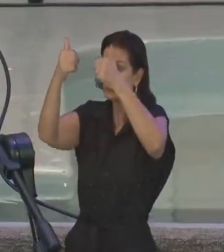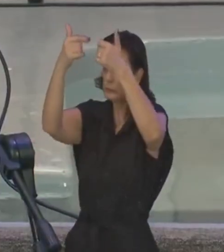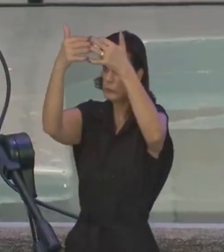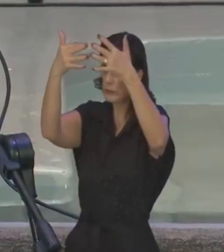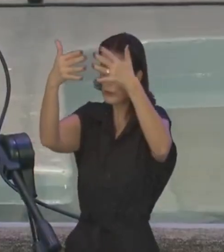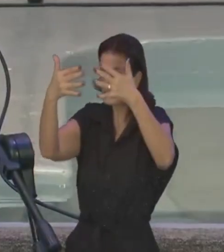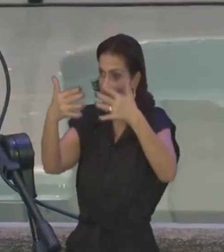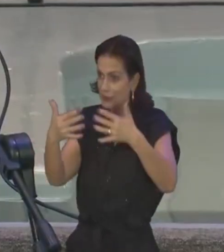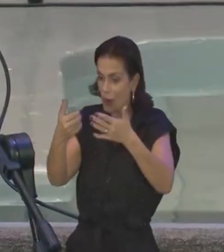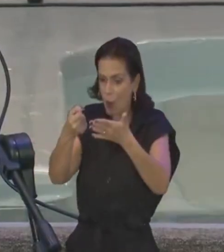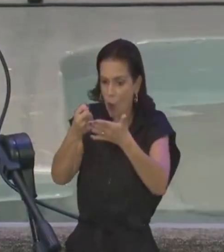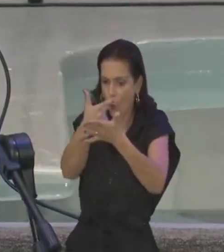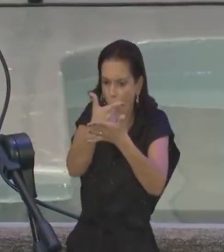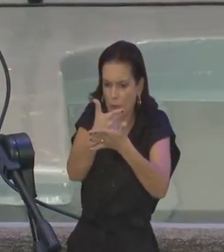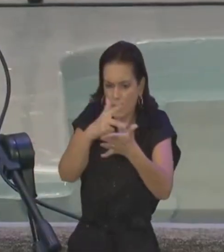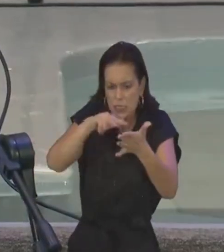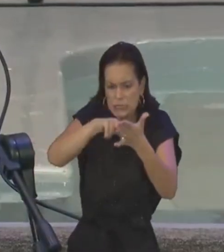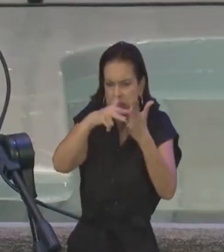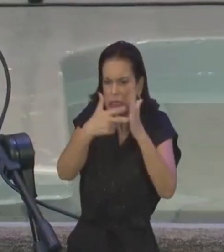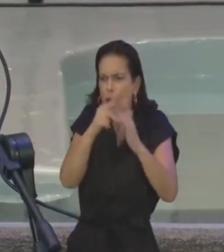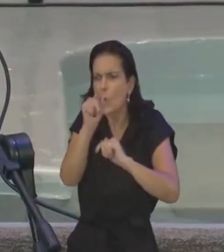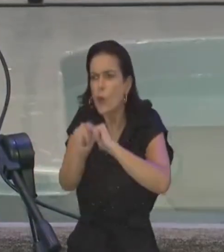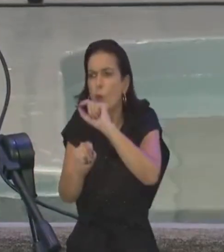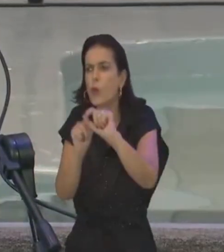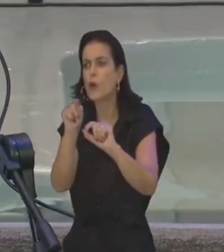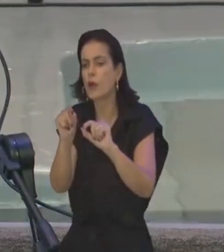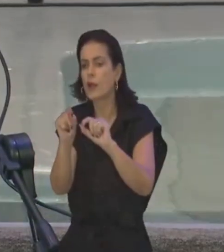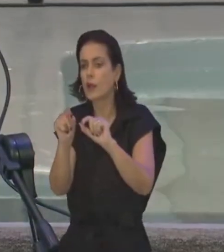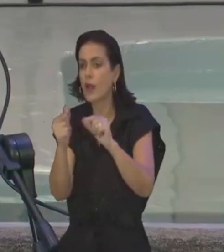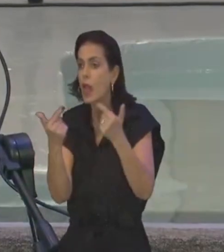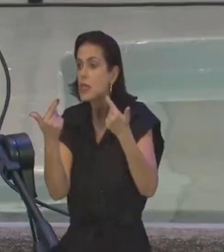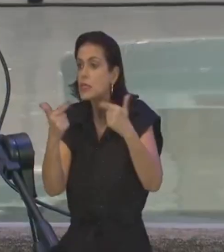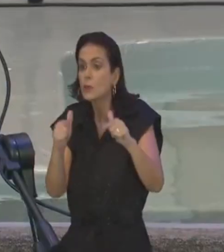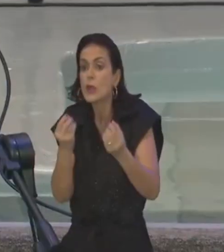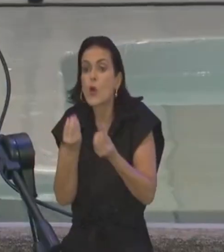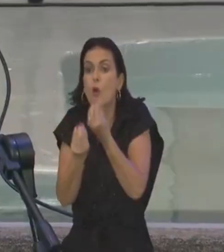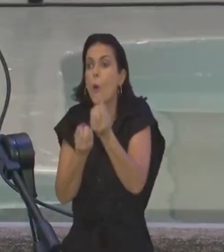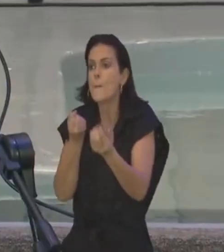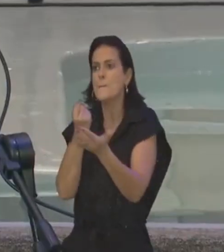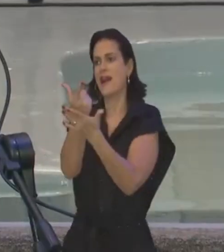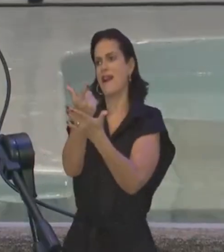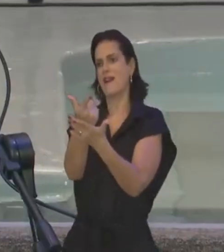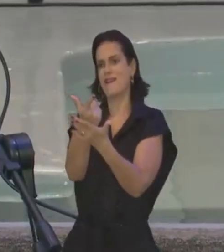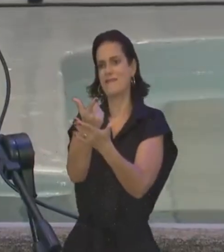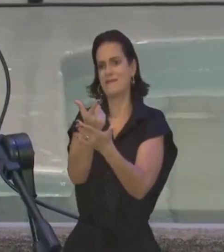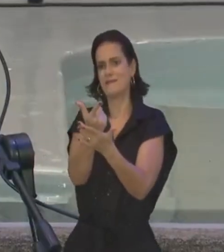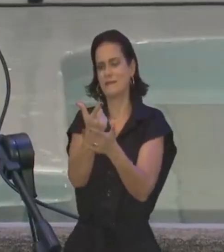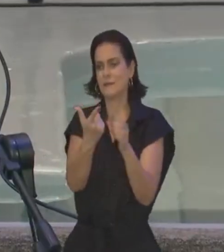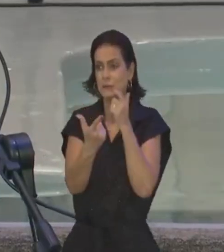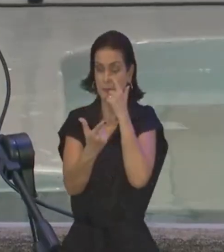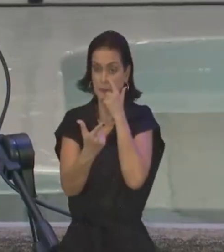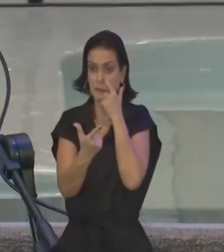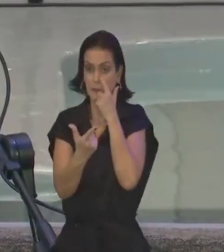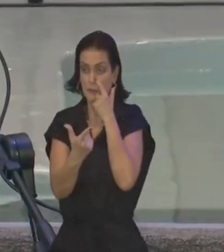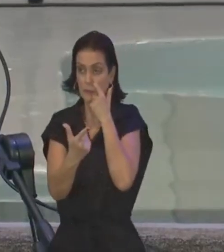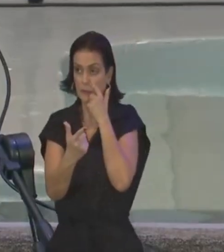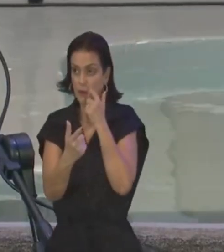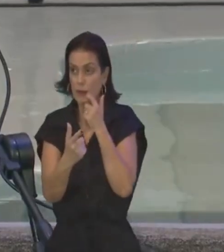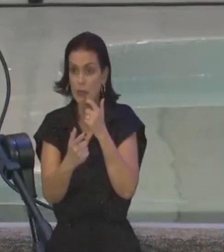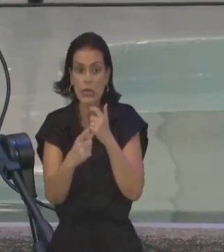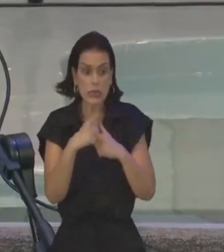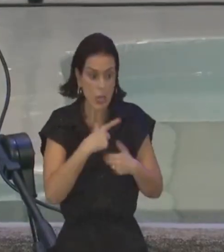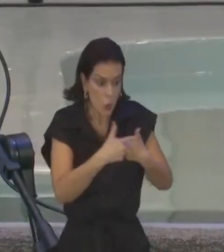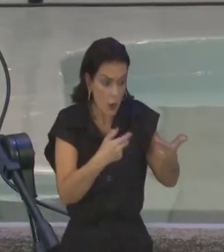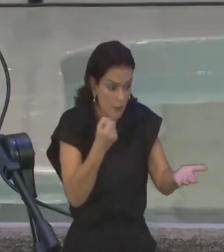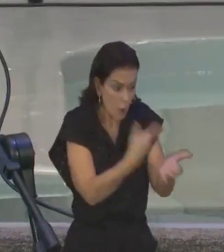esta compra por parte de alguém que não tem como pagar. Tem o que